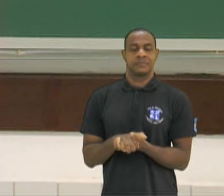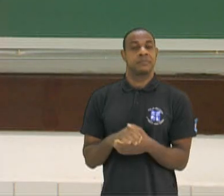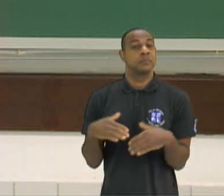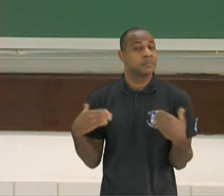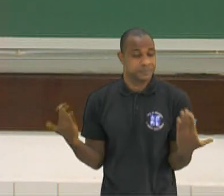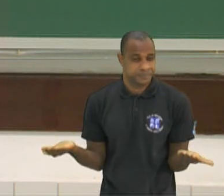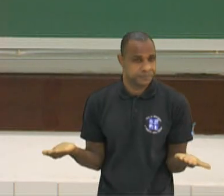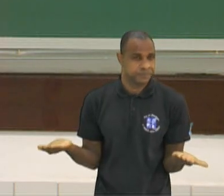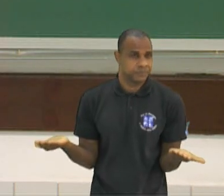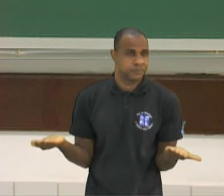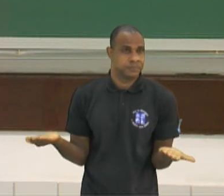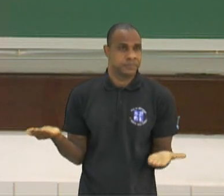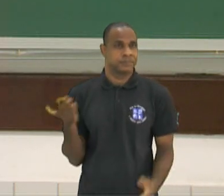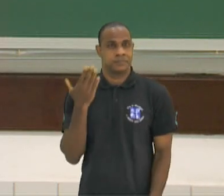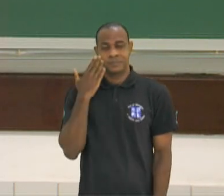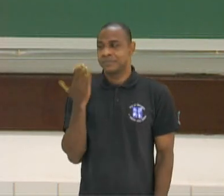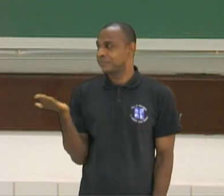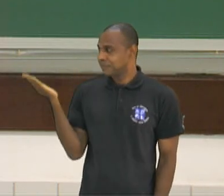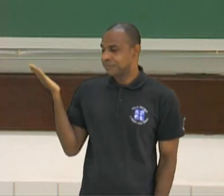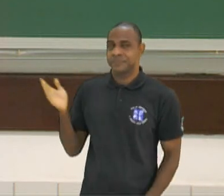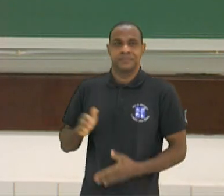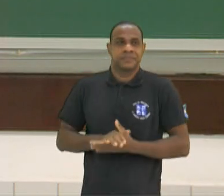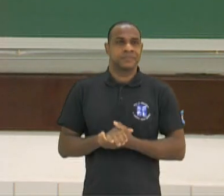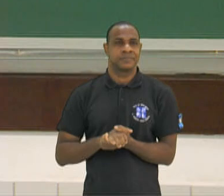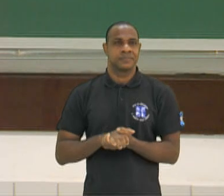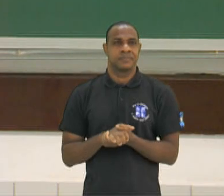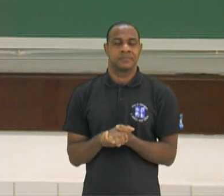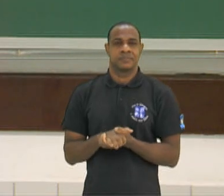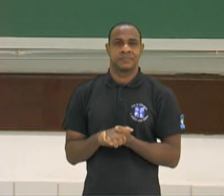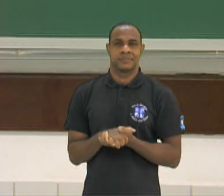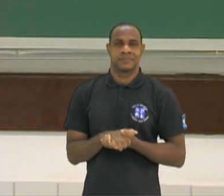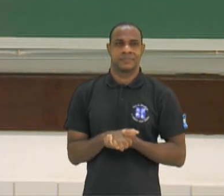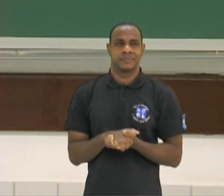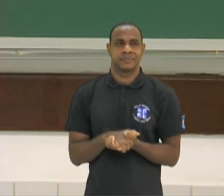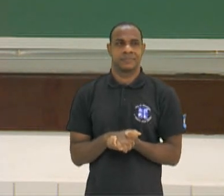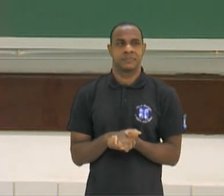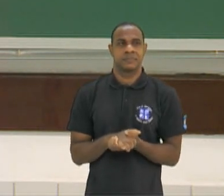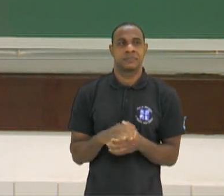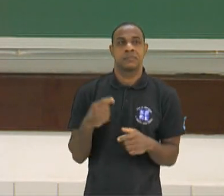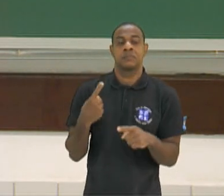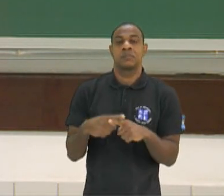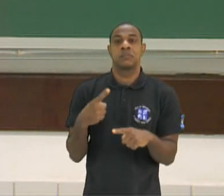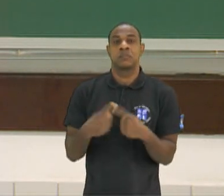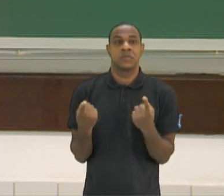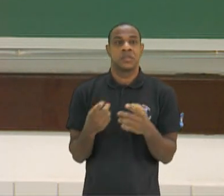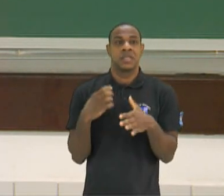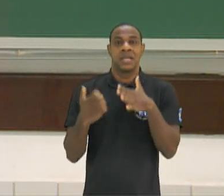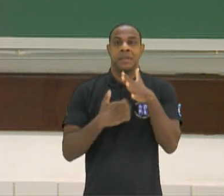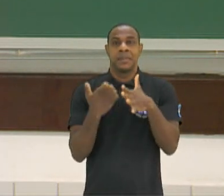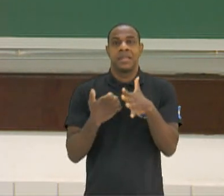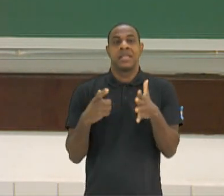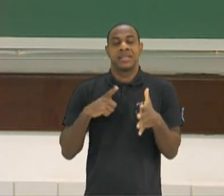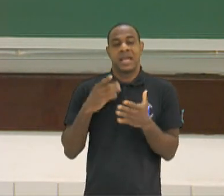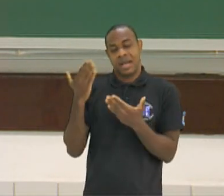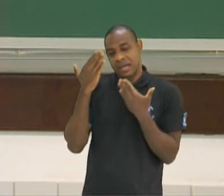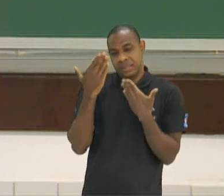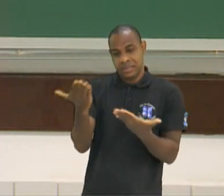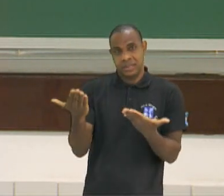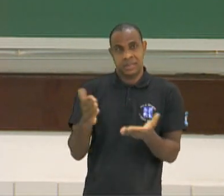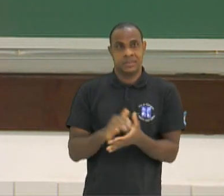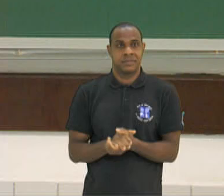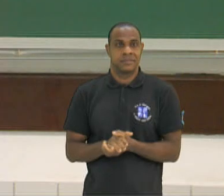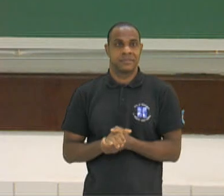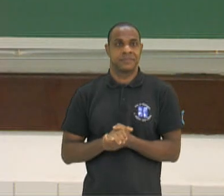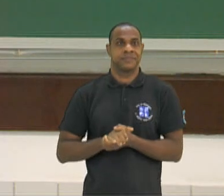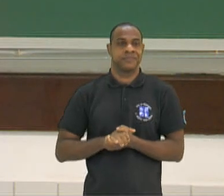Então, pessoal, according to the poster, why does the company say thank you? Por que a companhia está agradecendo? Because they